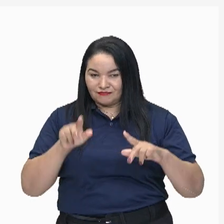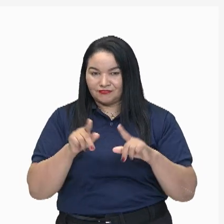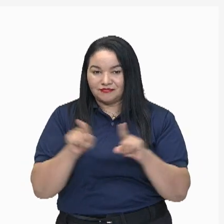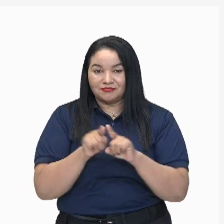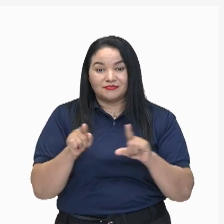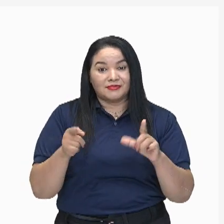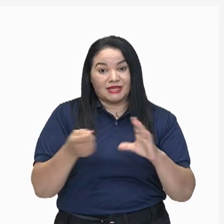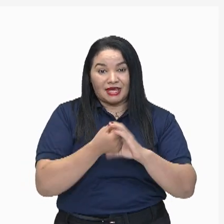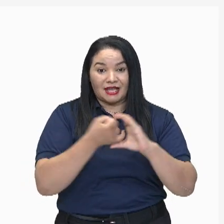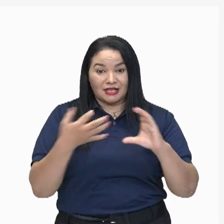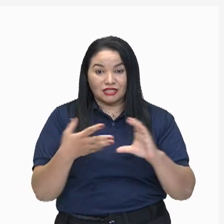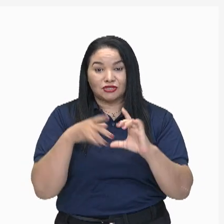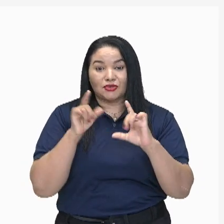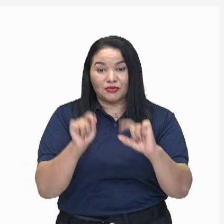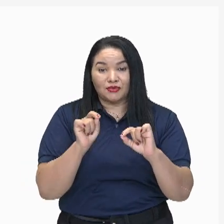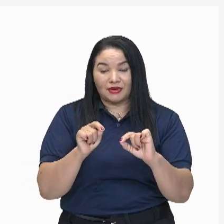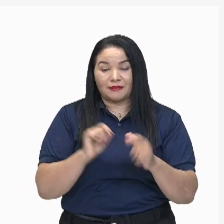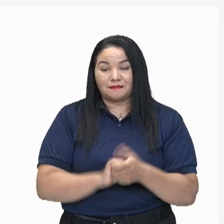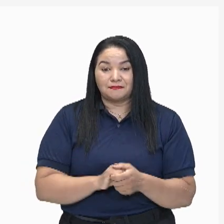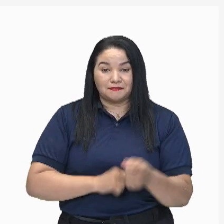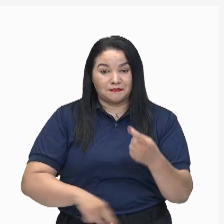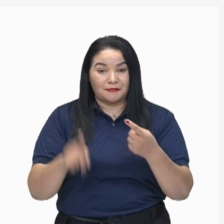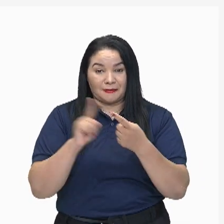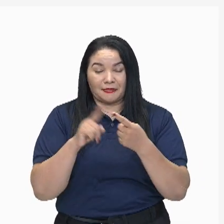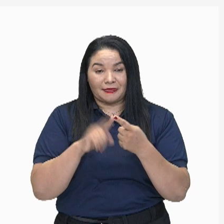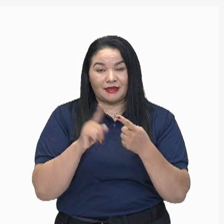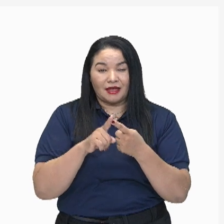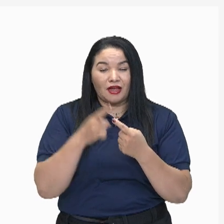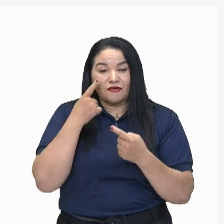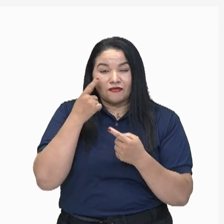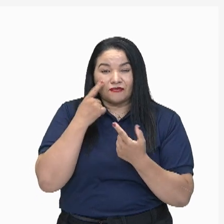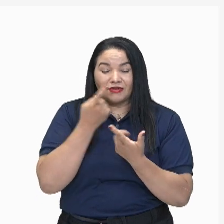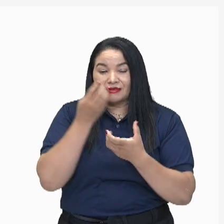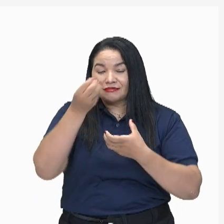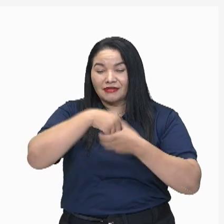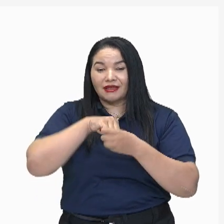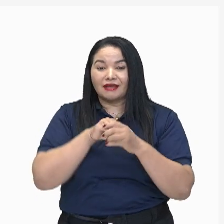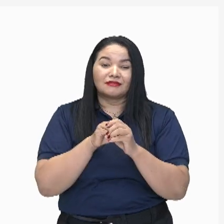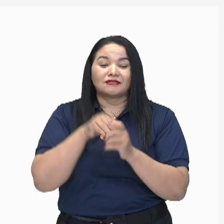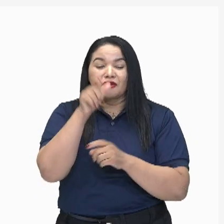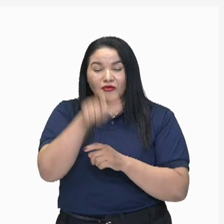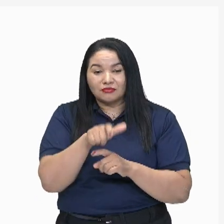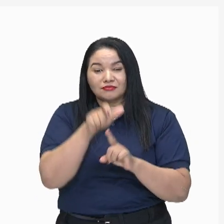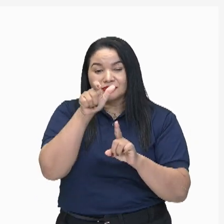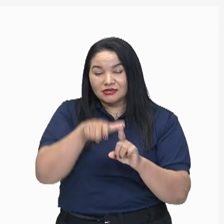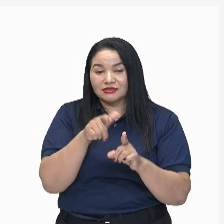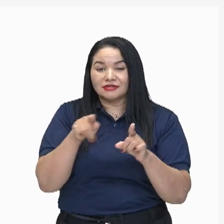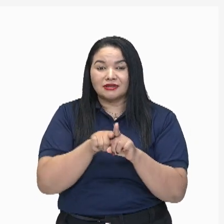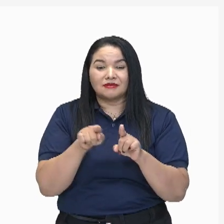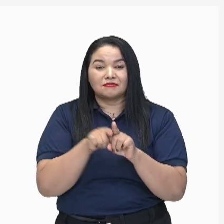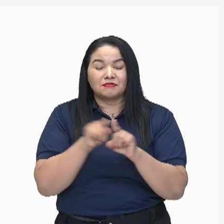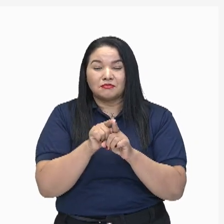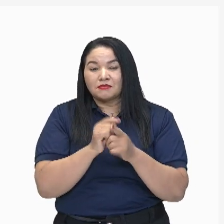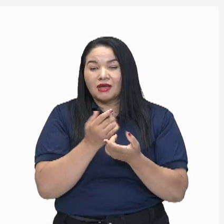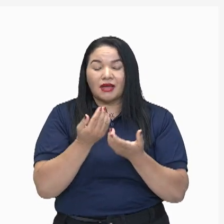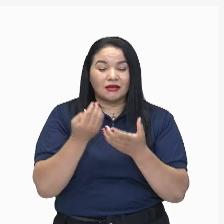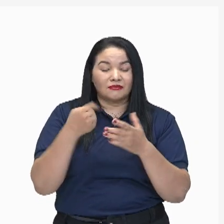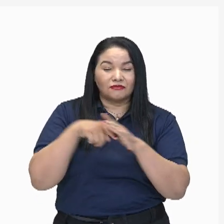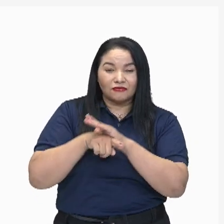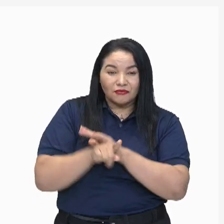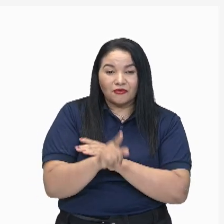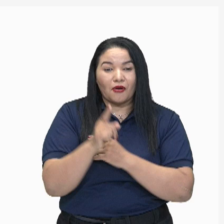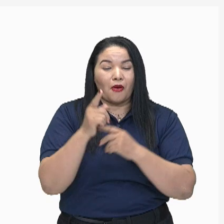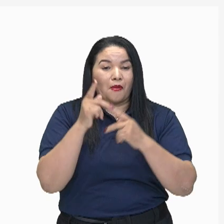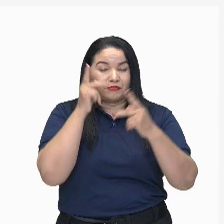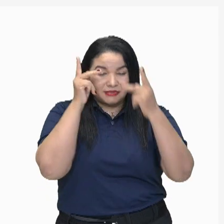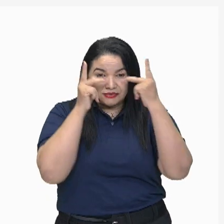a introspecção, em que ela explora o mundo interior dos personagens, mergulha nas psicologias desses personagens. Temos